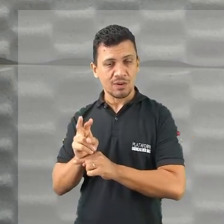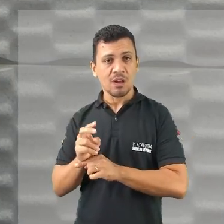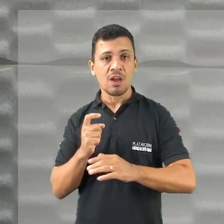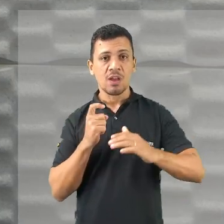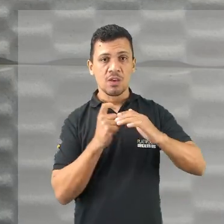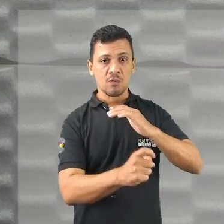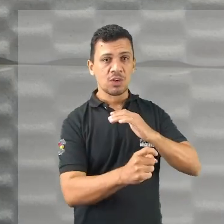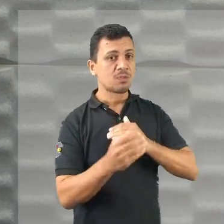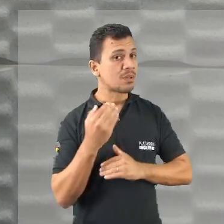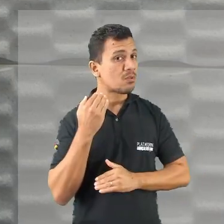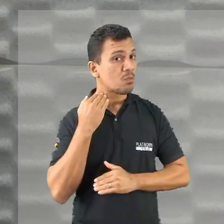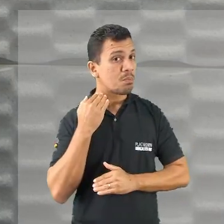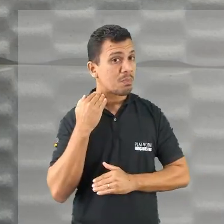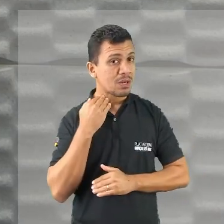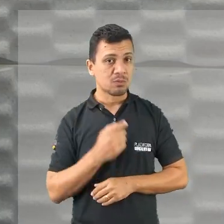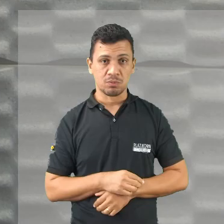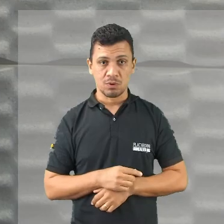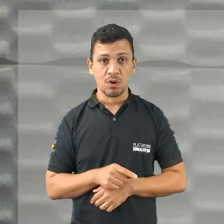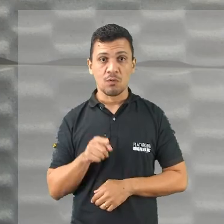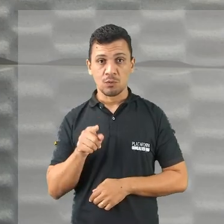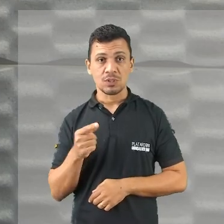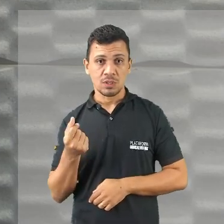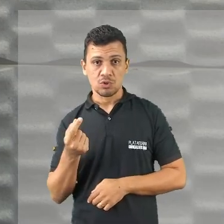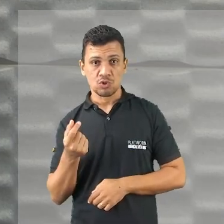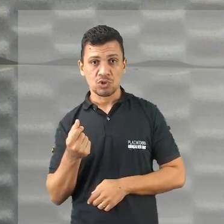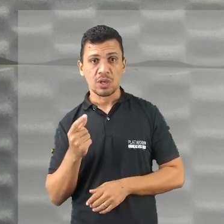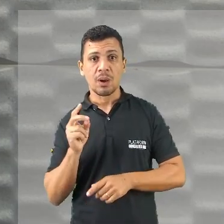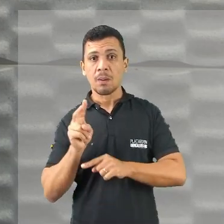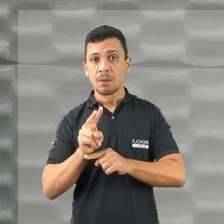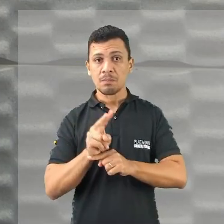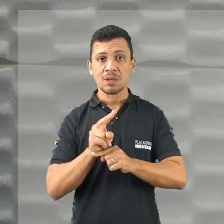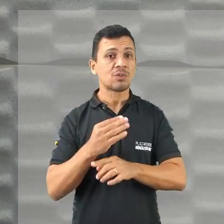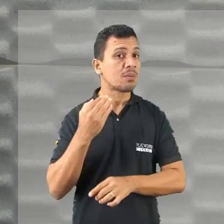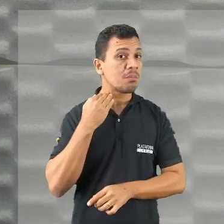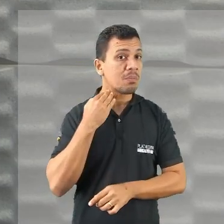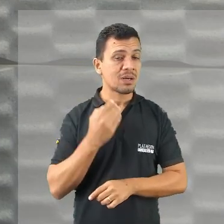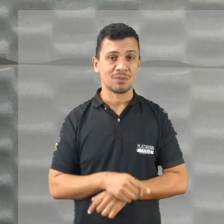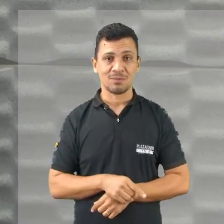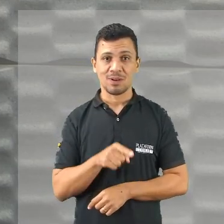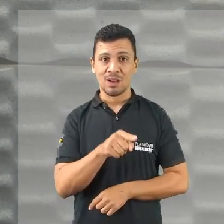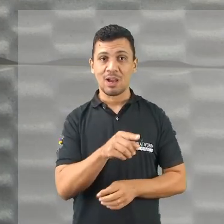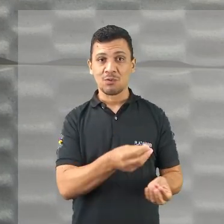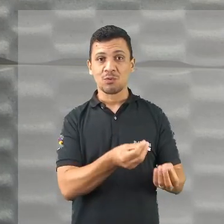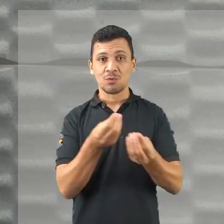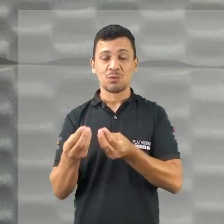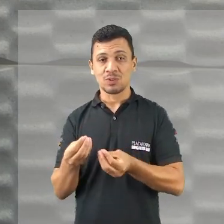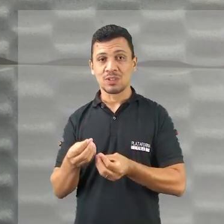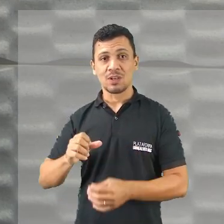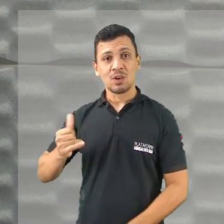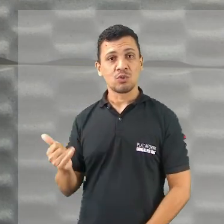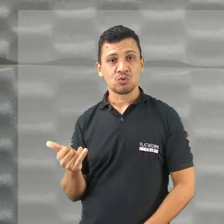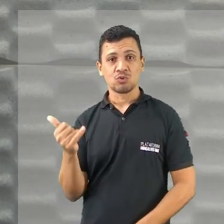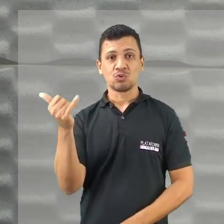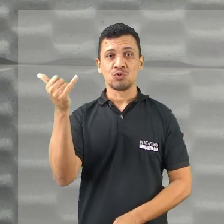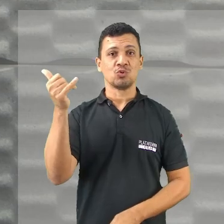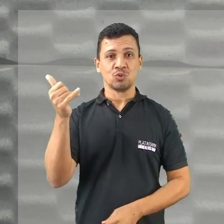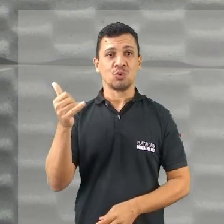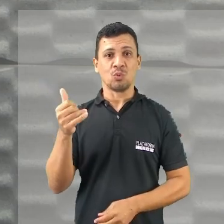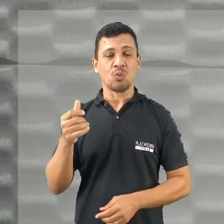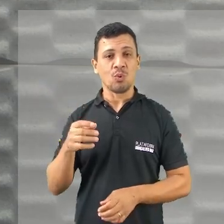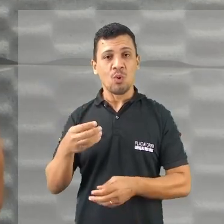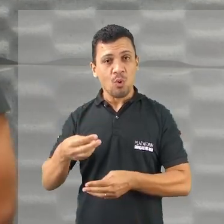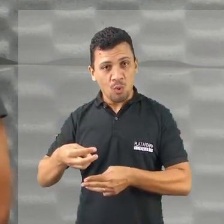investimento no banco, você empresta dinheiro ao banco. Tá? Então, quando você recebe a juro composto, é bom. Quando você tem que se pagar, aí já não